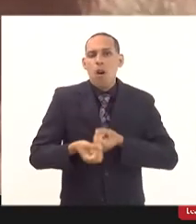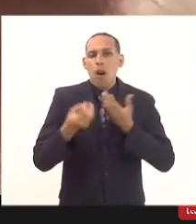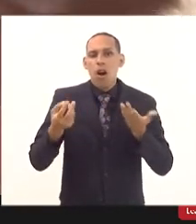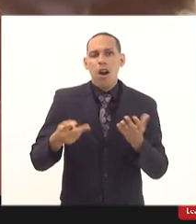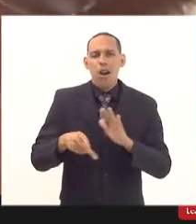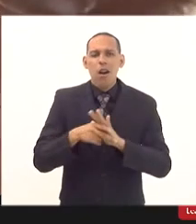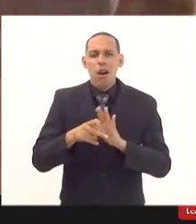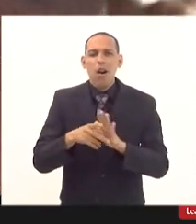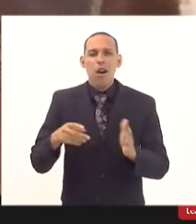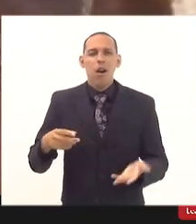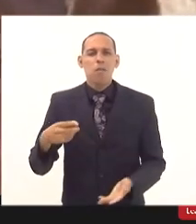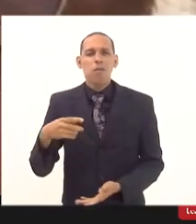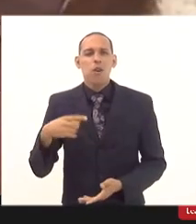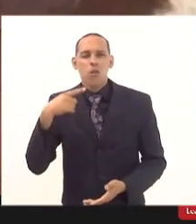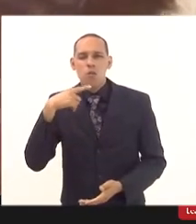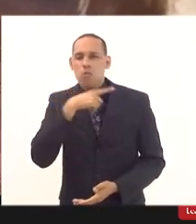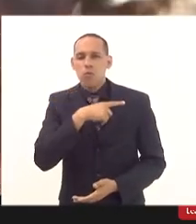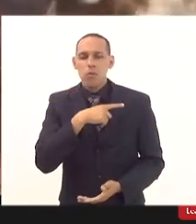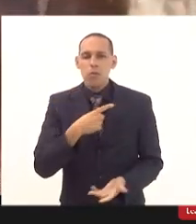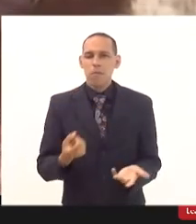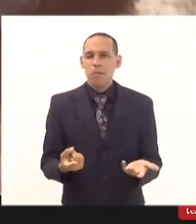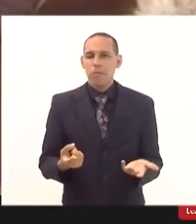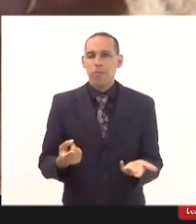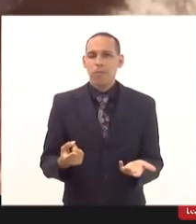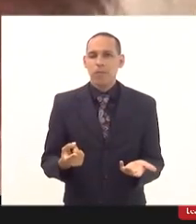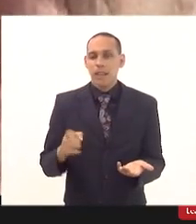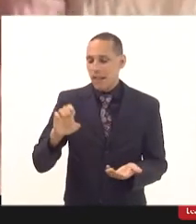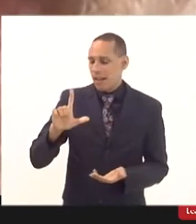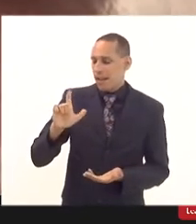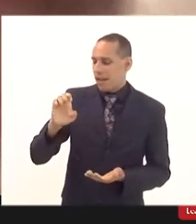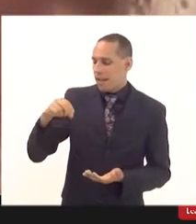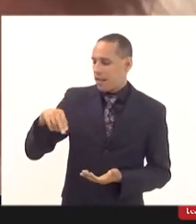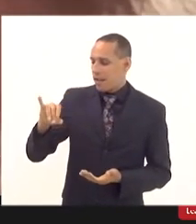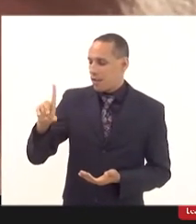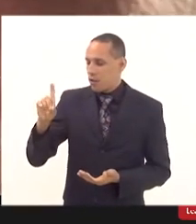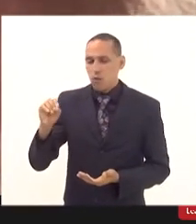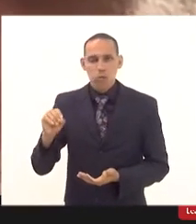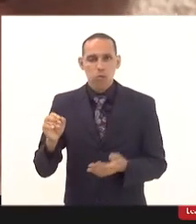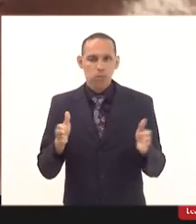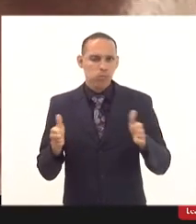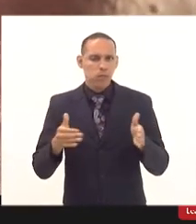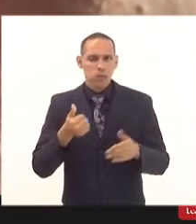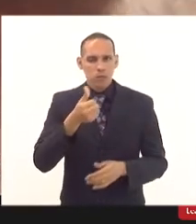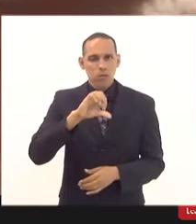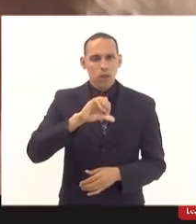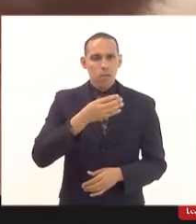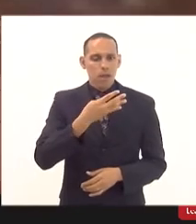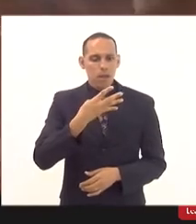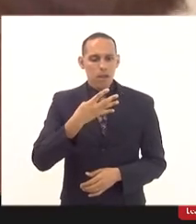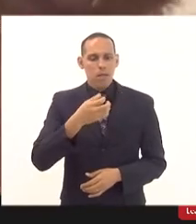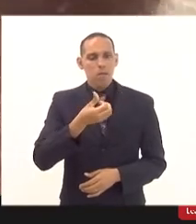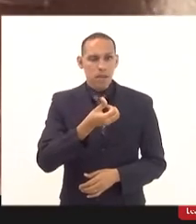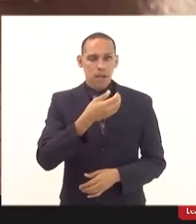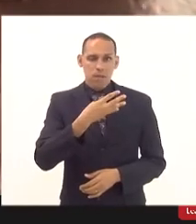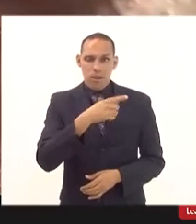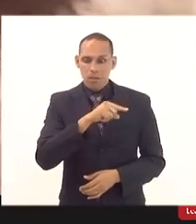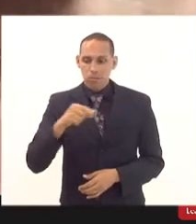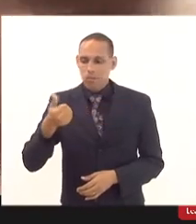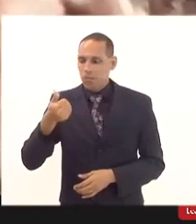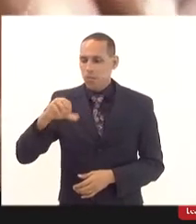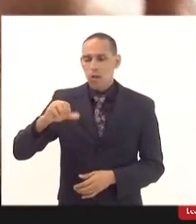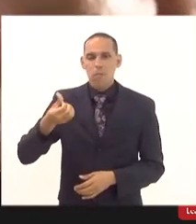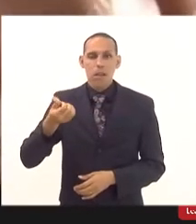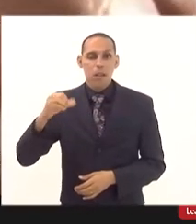Proibir a secção de compositores Russos Erenildo dirigiu a rádio 64/69 e a sua maior contribuição à cultura